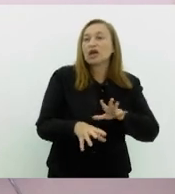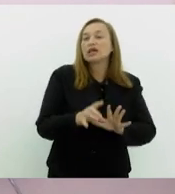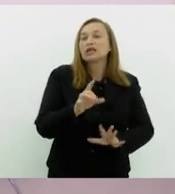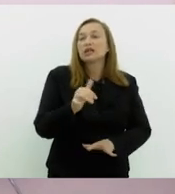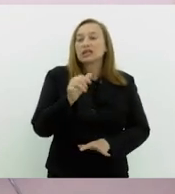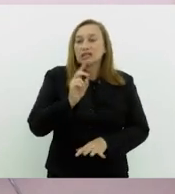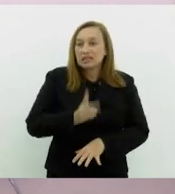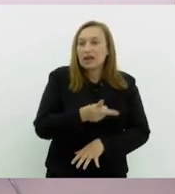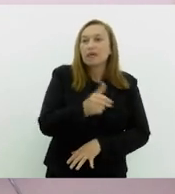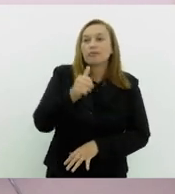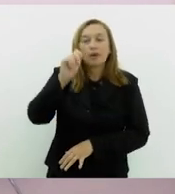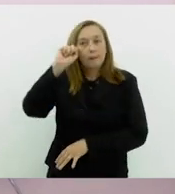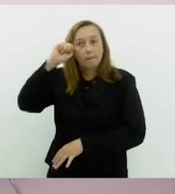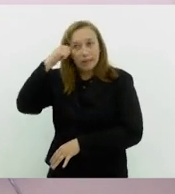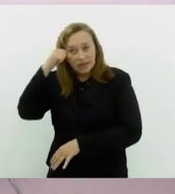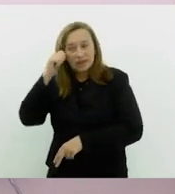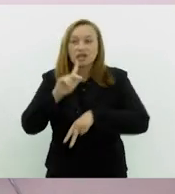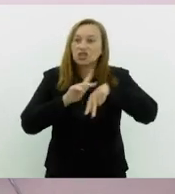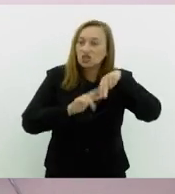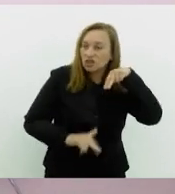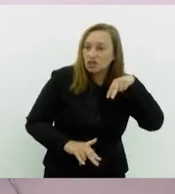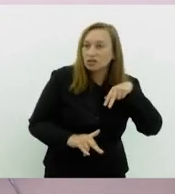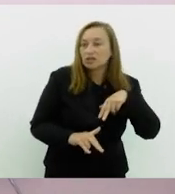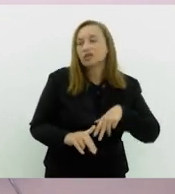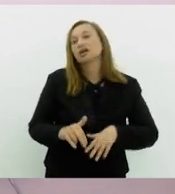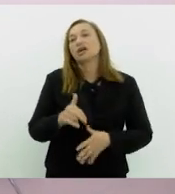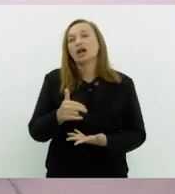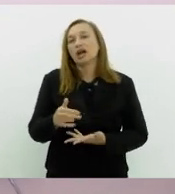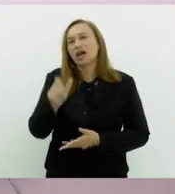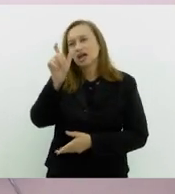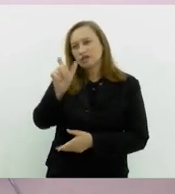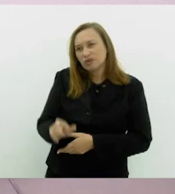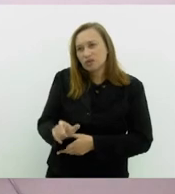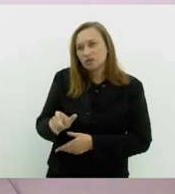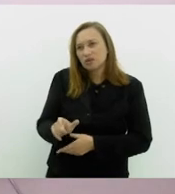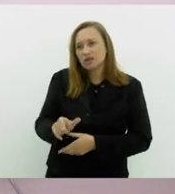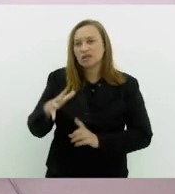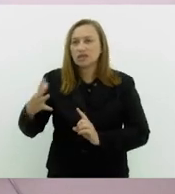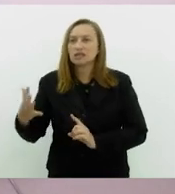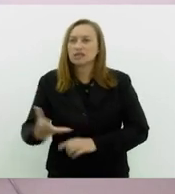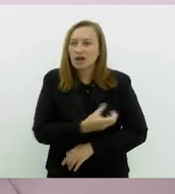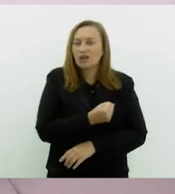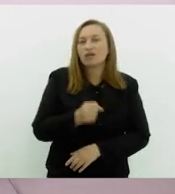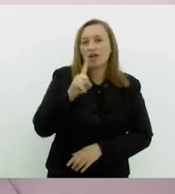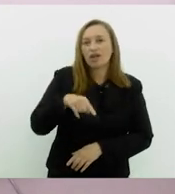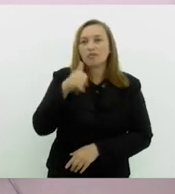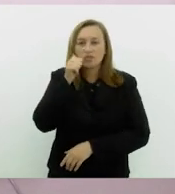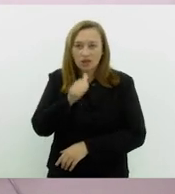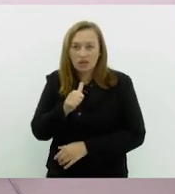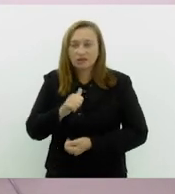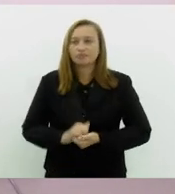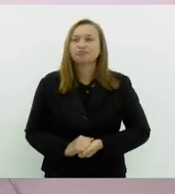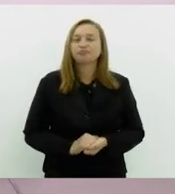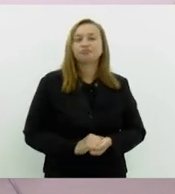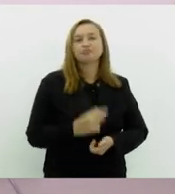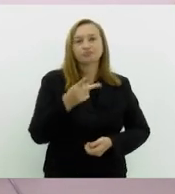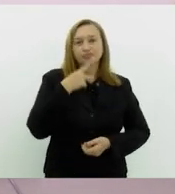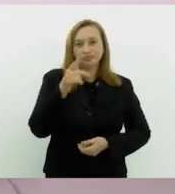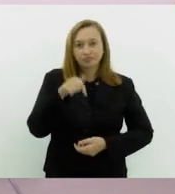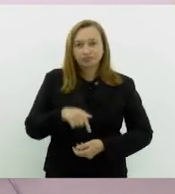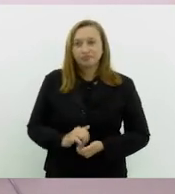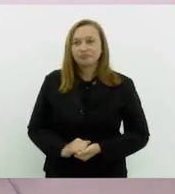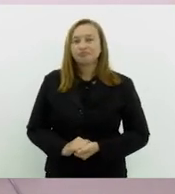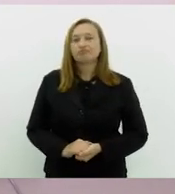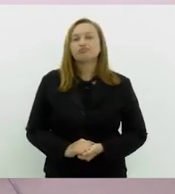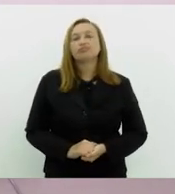e da dimensão de gênero, já que a maioria das pessoas resgatadas nessa situação são mulheres, que é o que a gente está aqui falando.